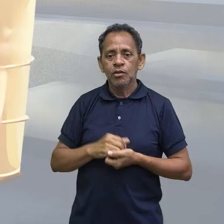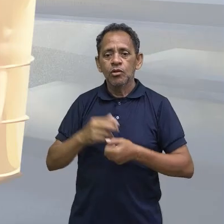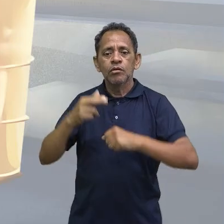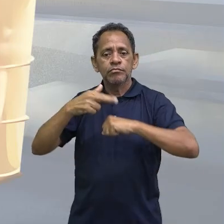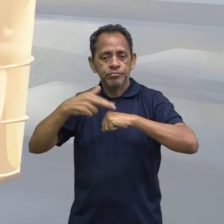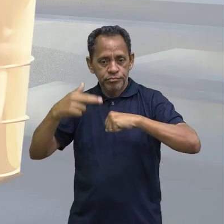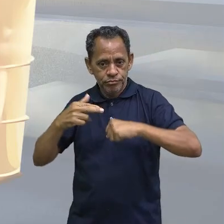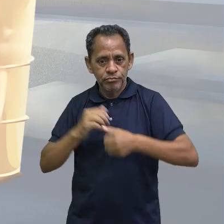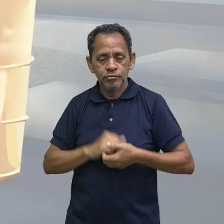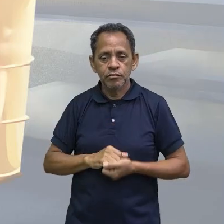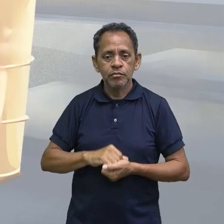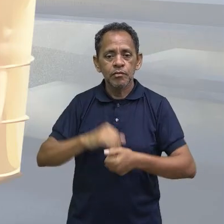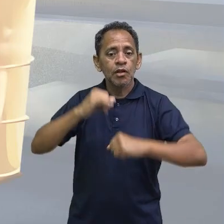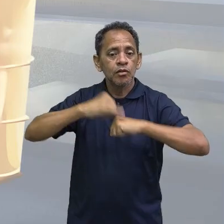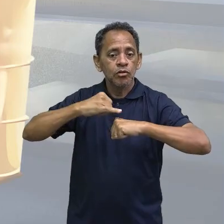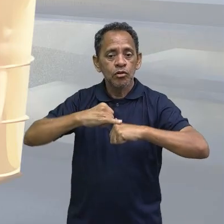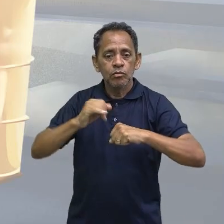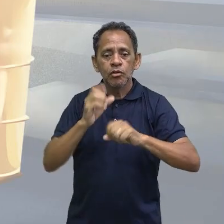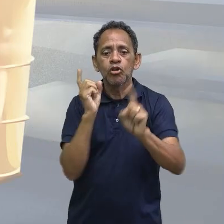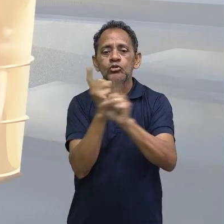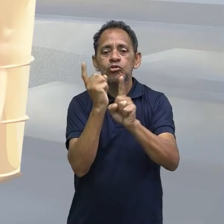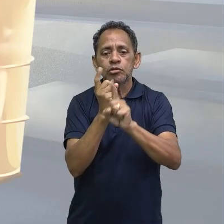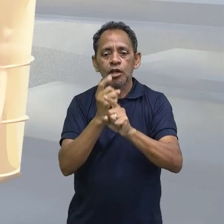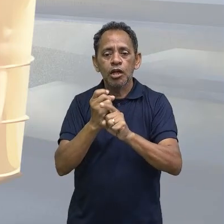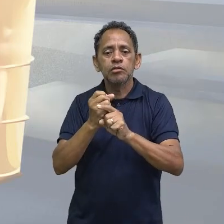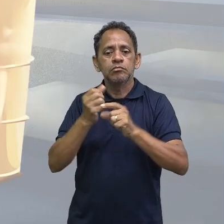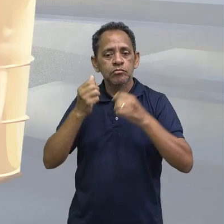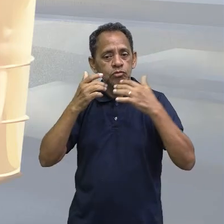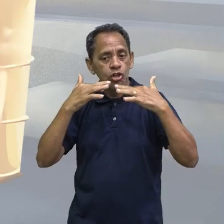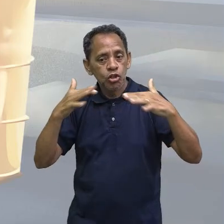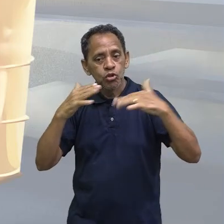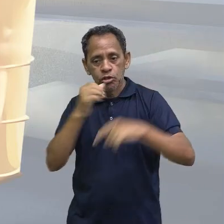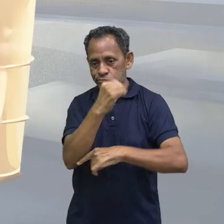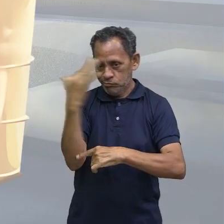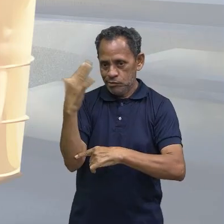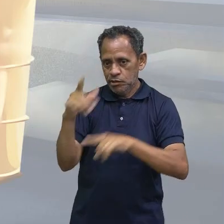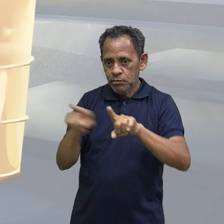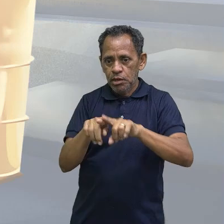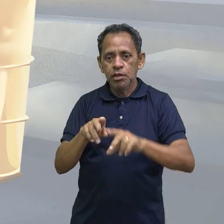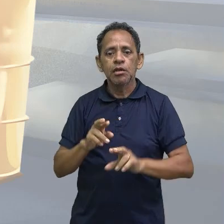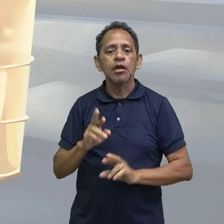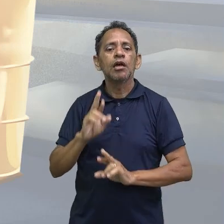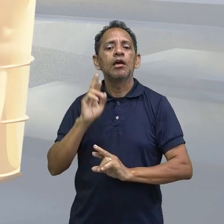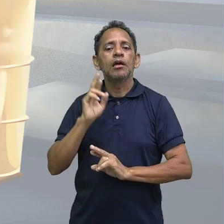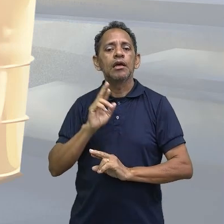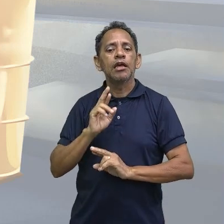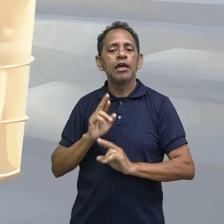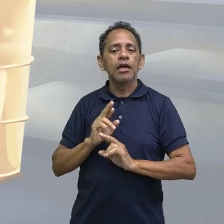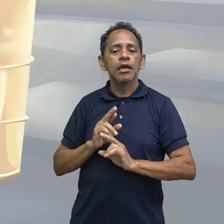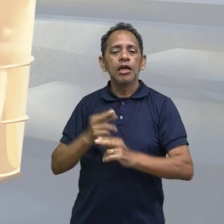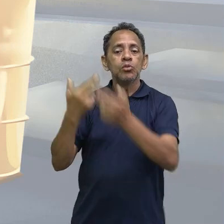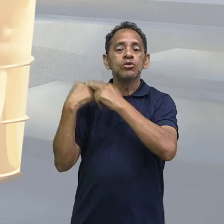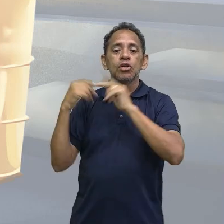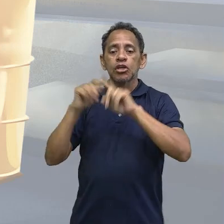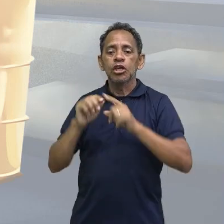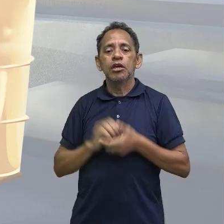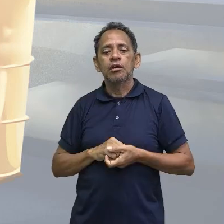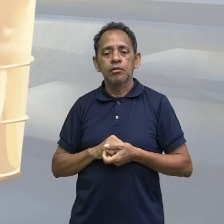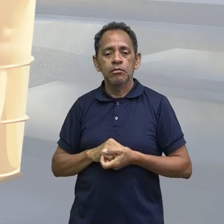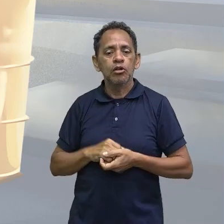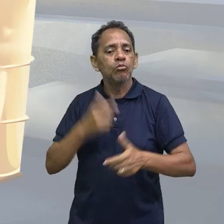radioisótopo importante encontrado aí na natureza, né? Então, ele é o responsável pelo acidente em Goiânia, do césio